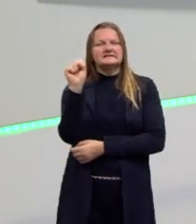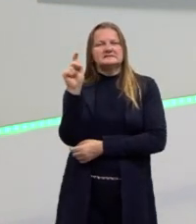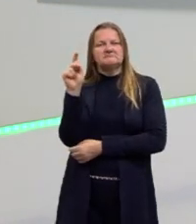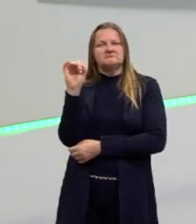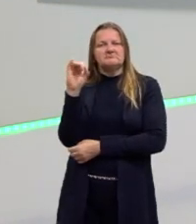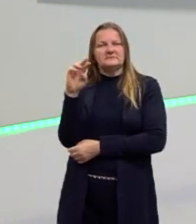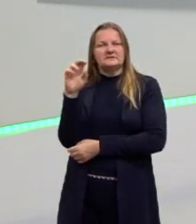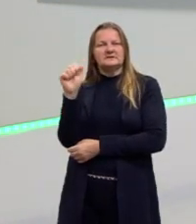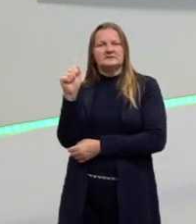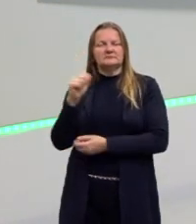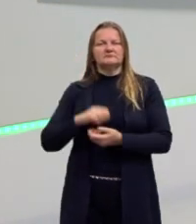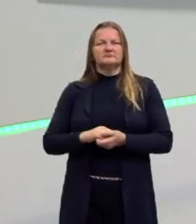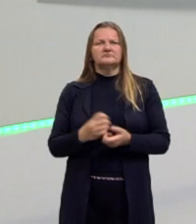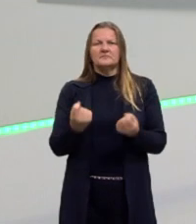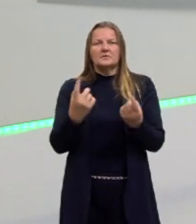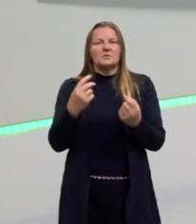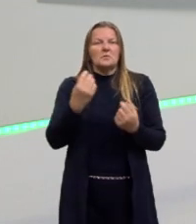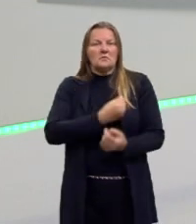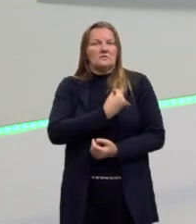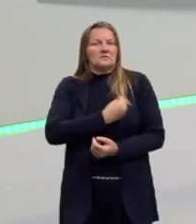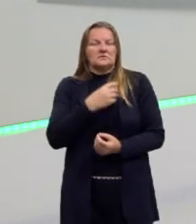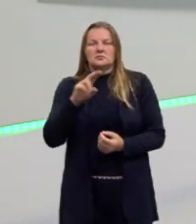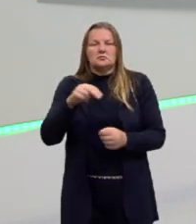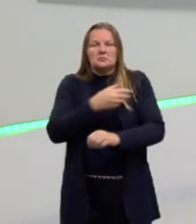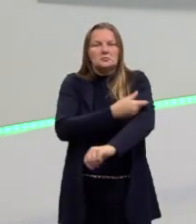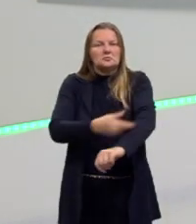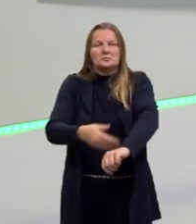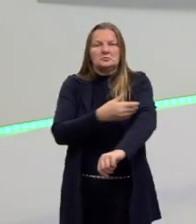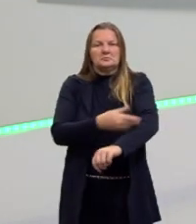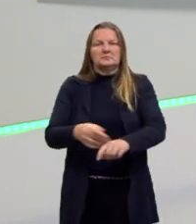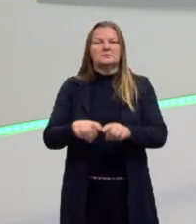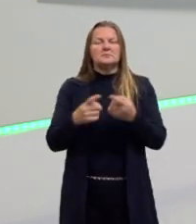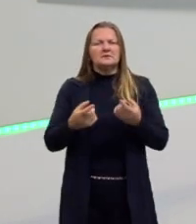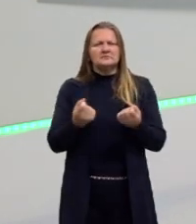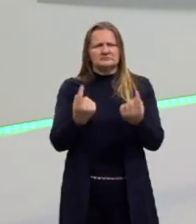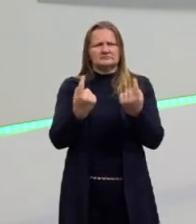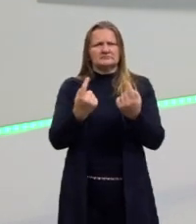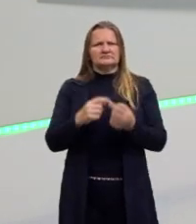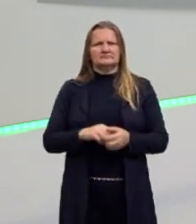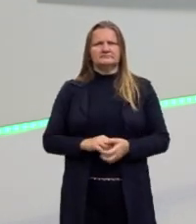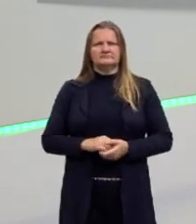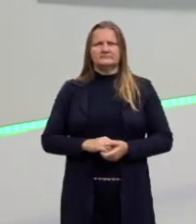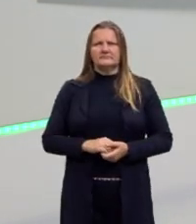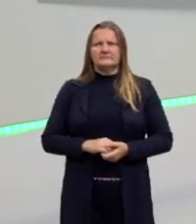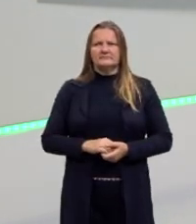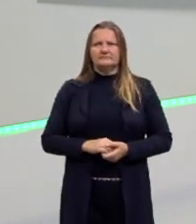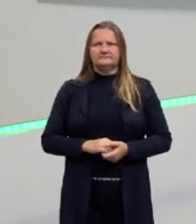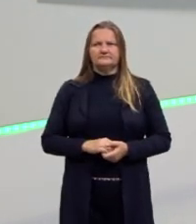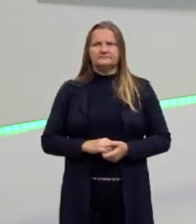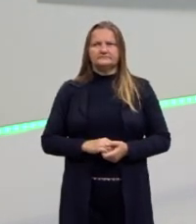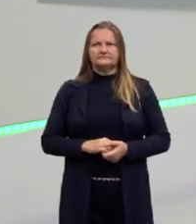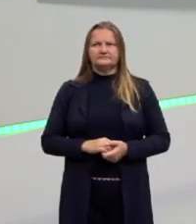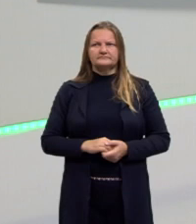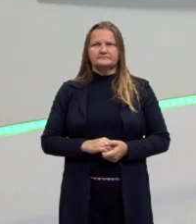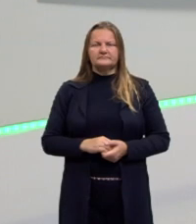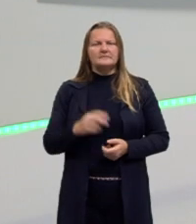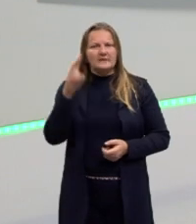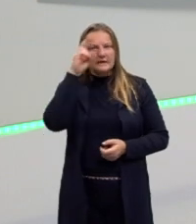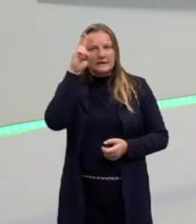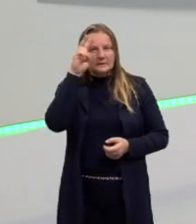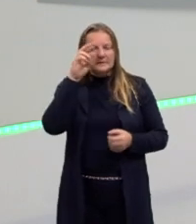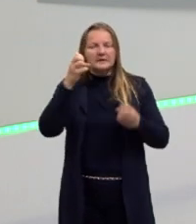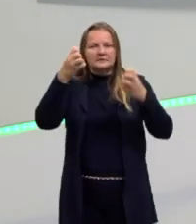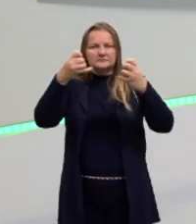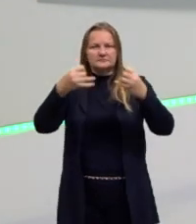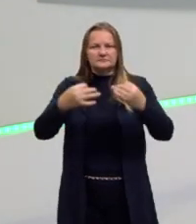né, na nossa vida, mas ele acaba sendo mais exclusivo, então até fica mais fácil da gente lembrar, né, do que